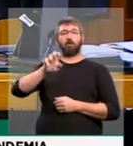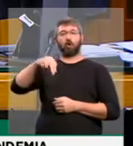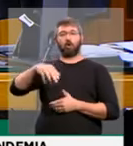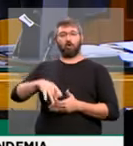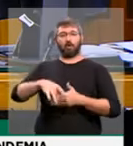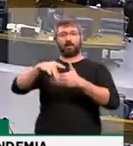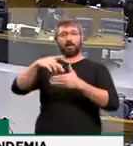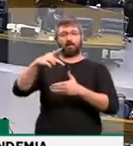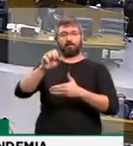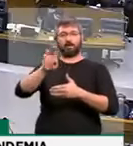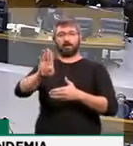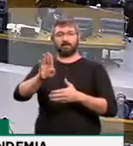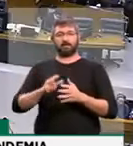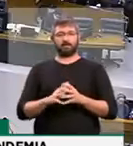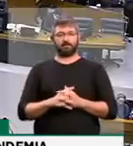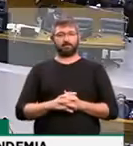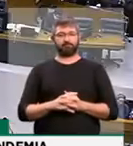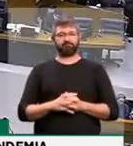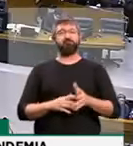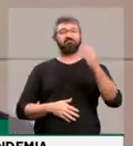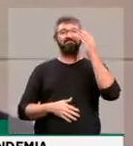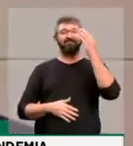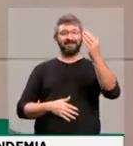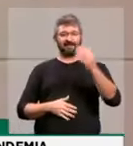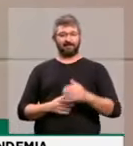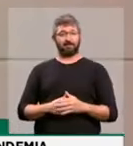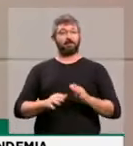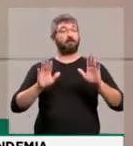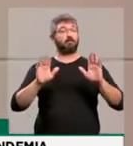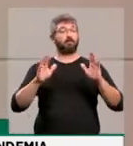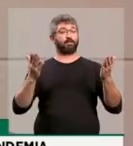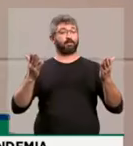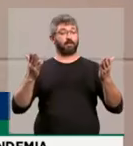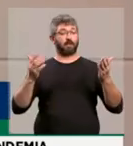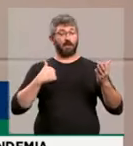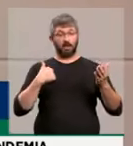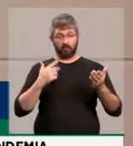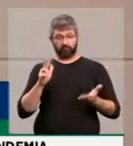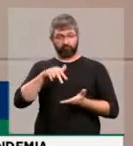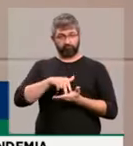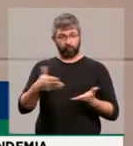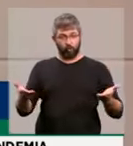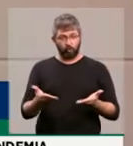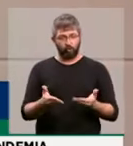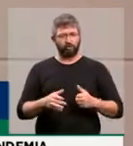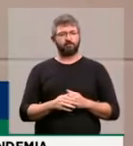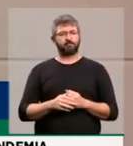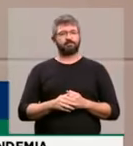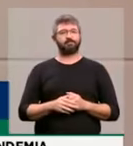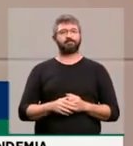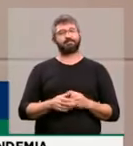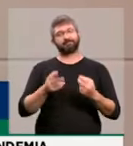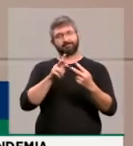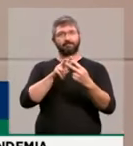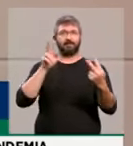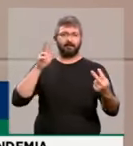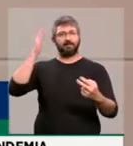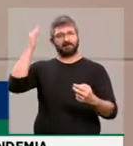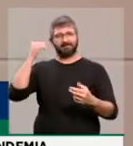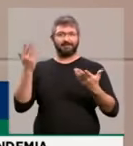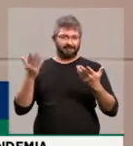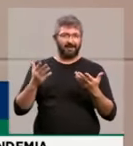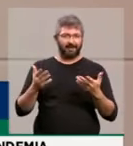PSB. Muito obrigado, presidente. Presidente, eu venho a essa tribuna, ainda que pela internet,